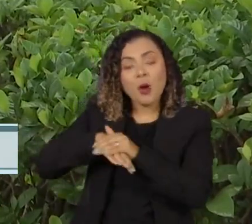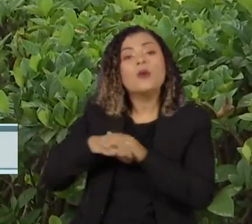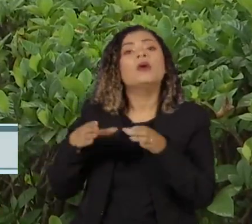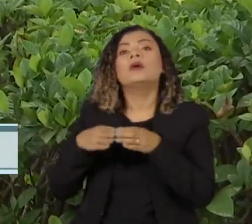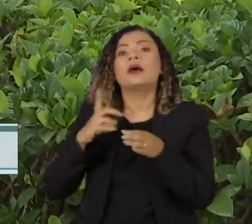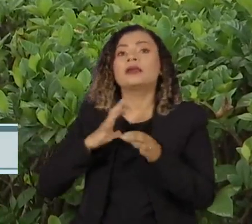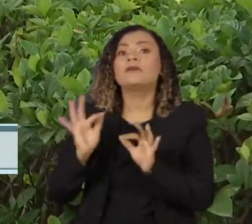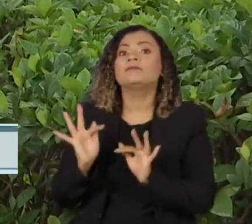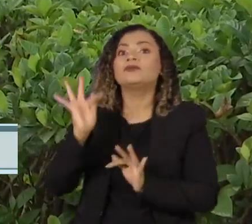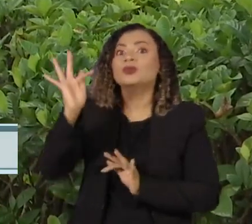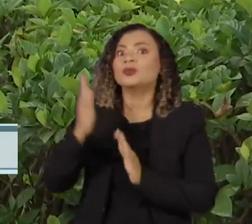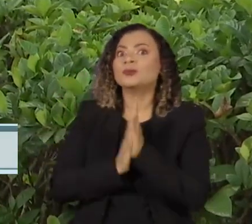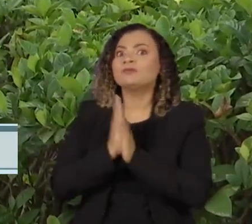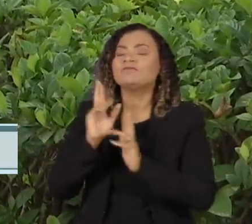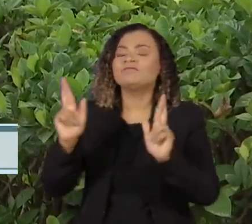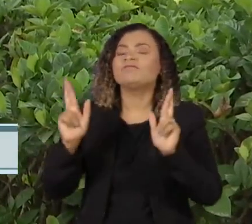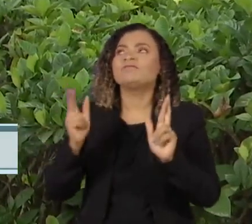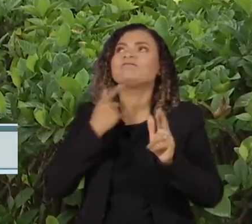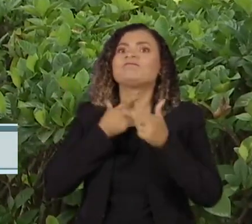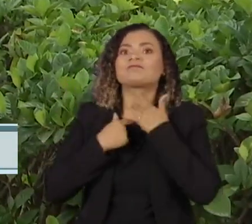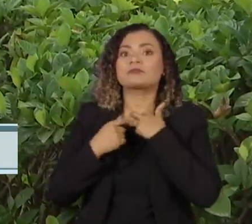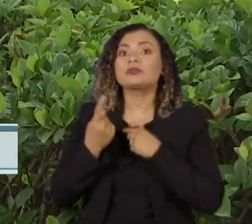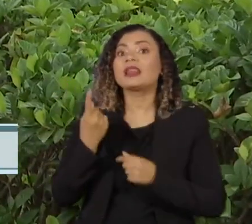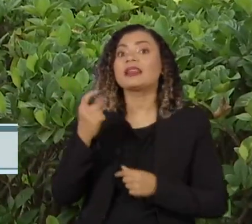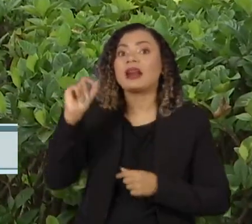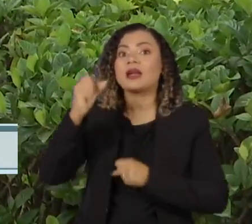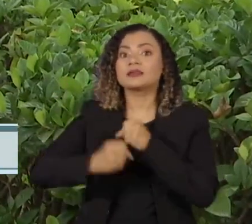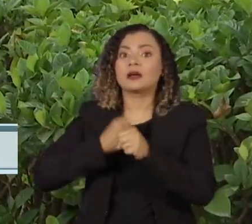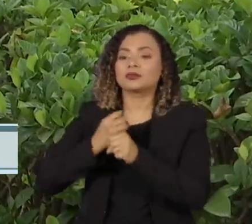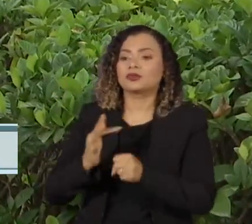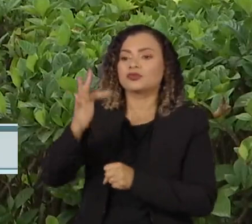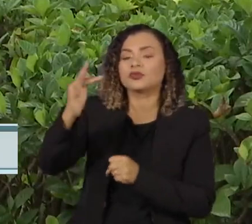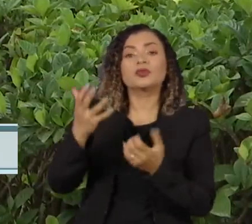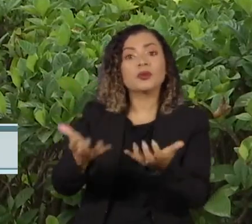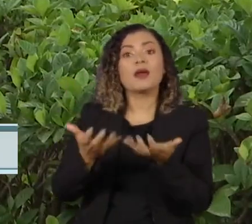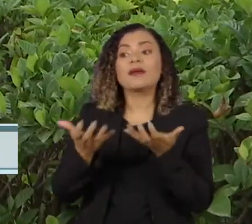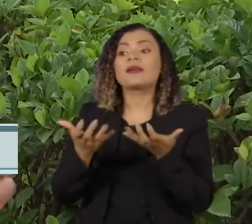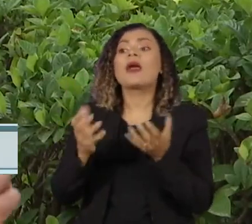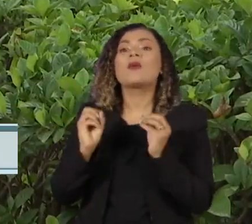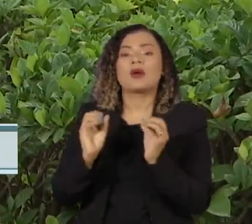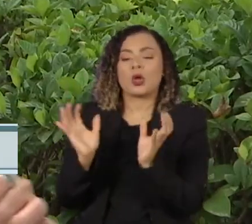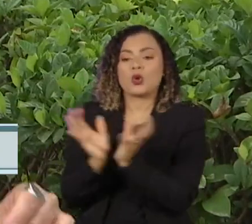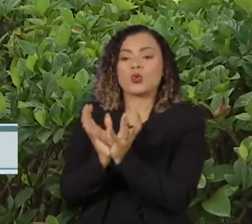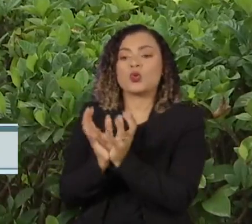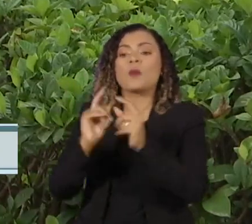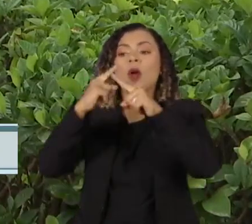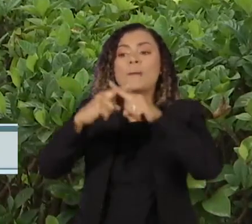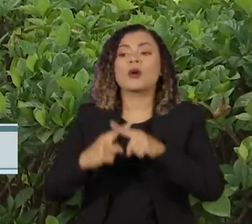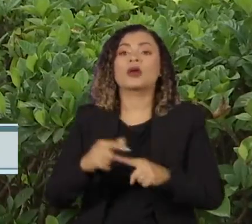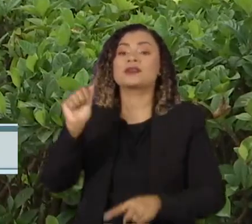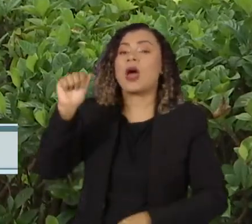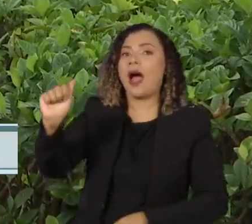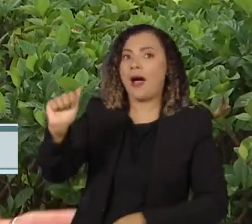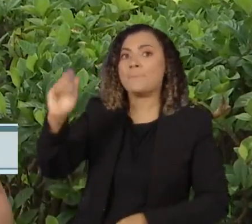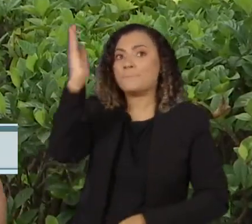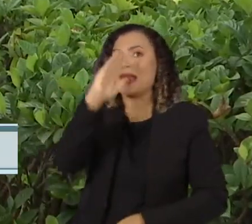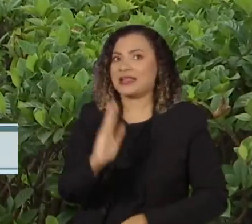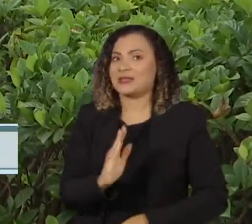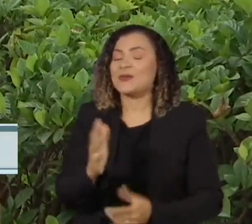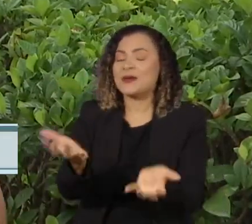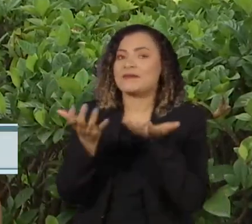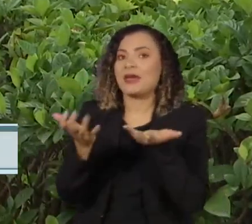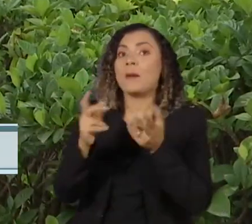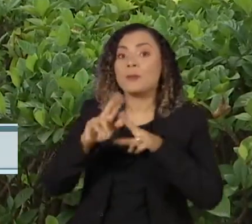tem planos ambiciosos. Em no máximo 10 anos, eles querem estar disputando a Série A do Brasileirão e